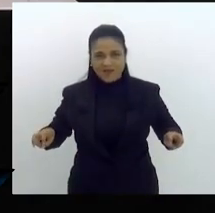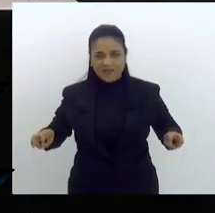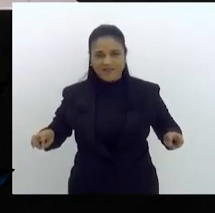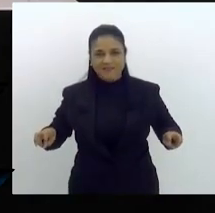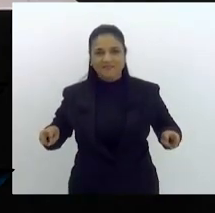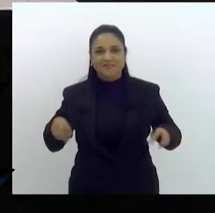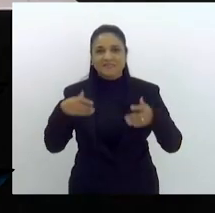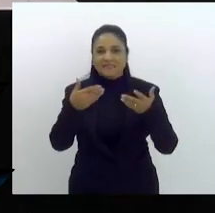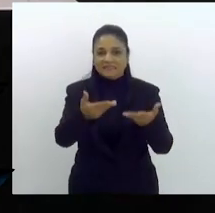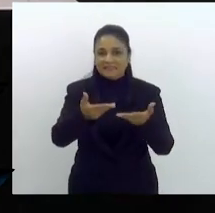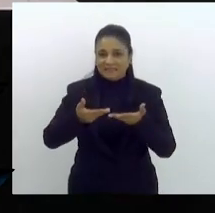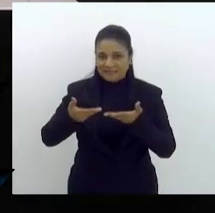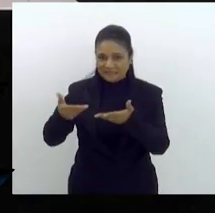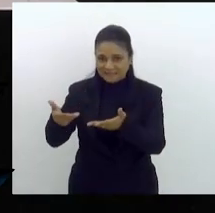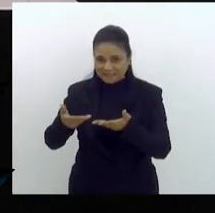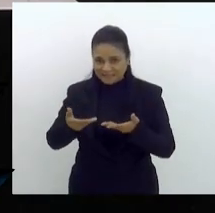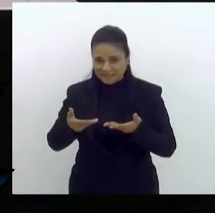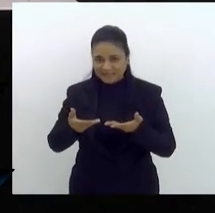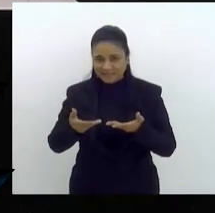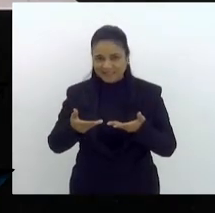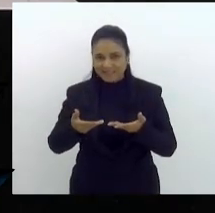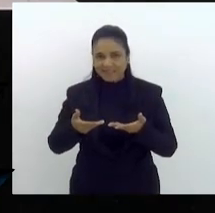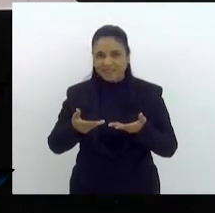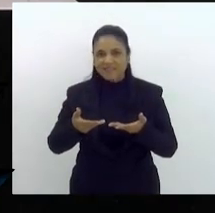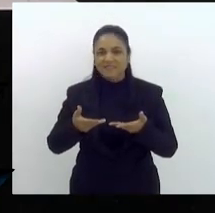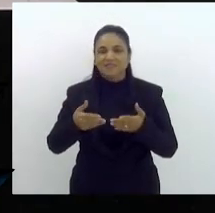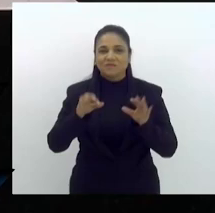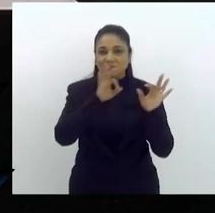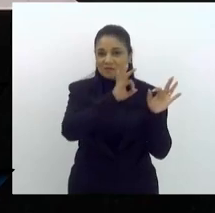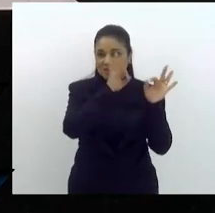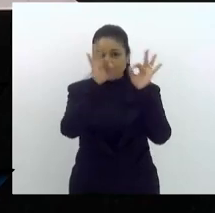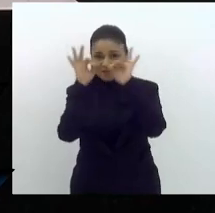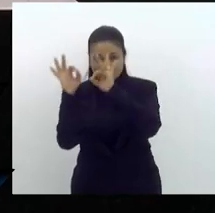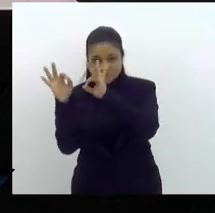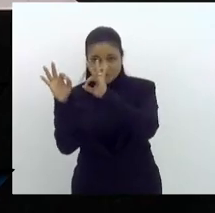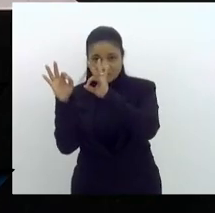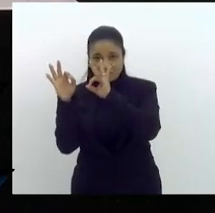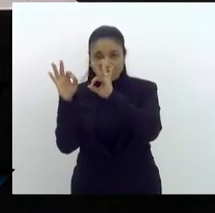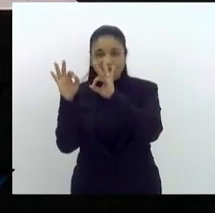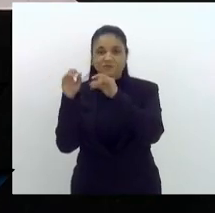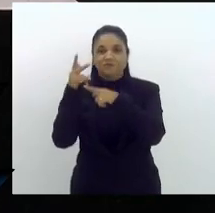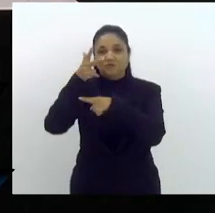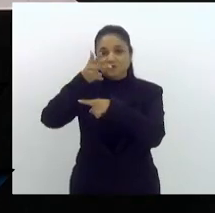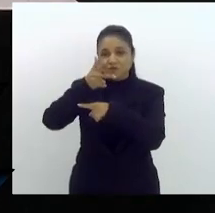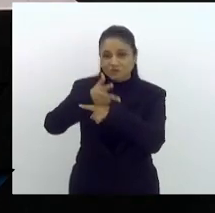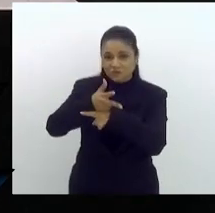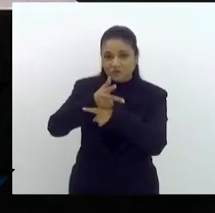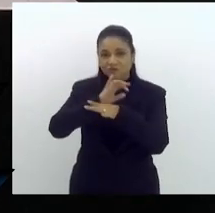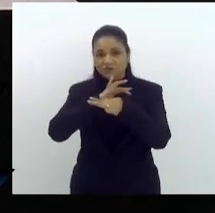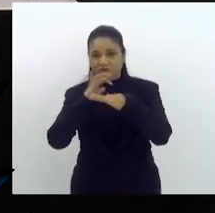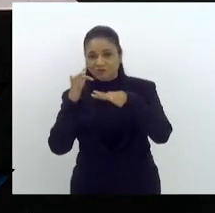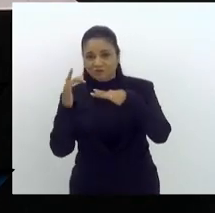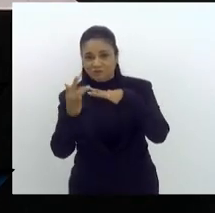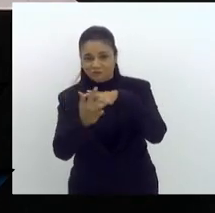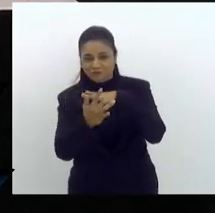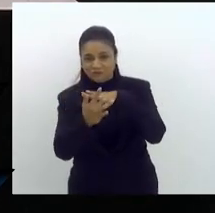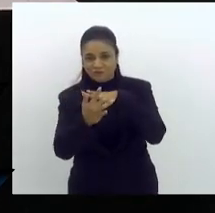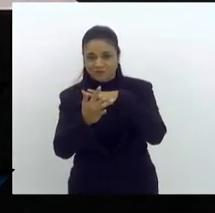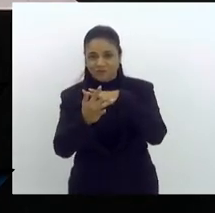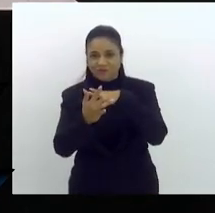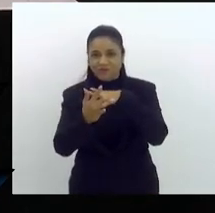trazer para os senhores para vocês que me assistiram daqui a pouco por meio dos vídeos das redes sociais